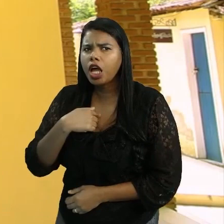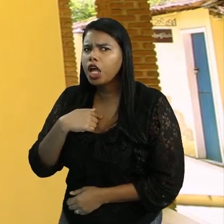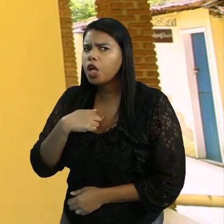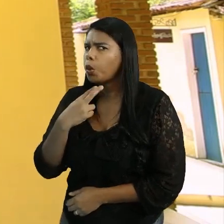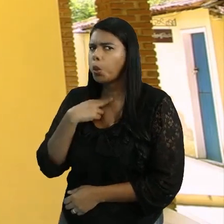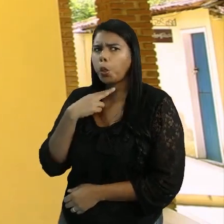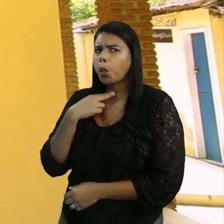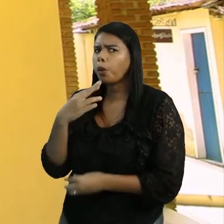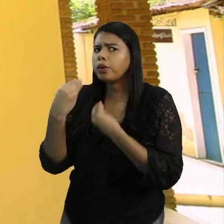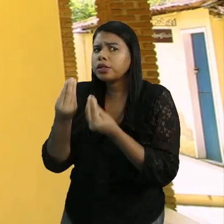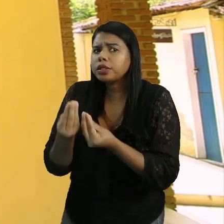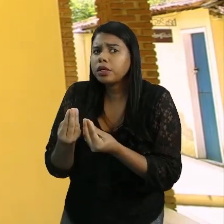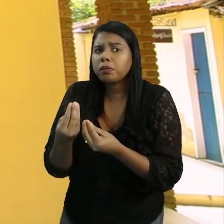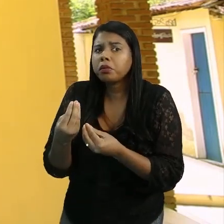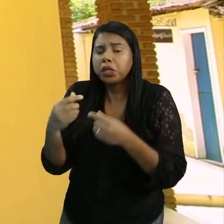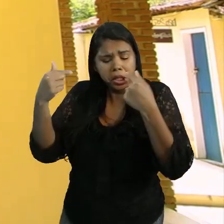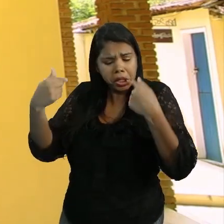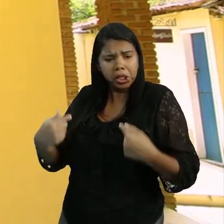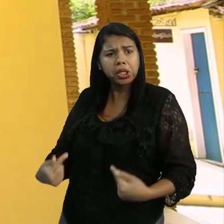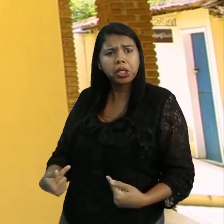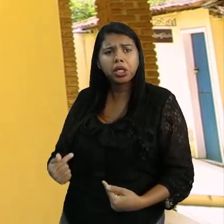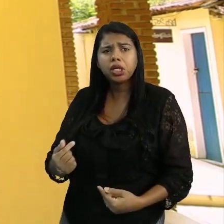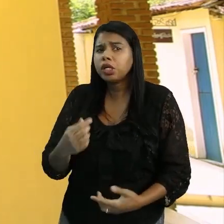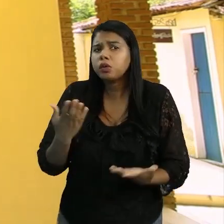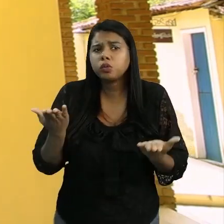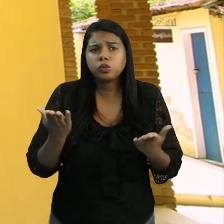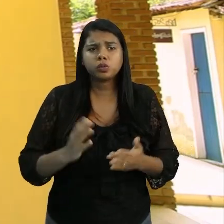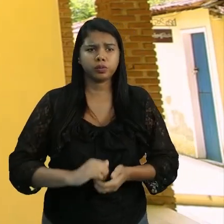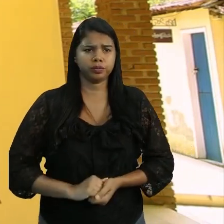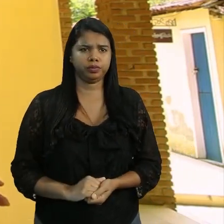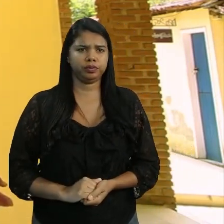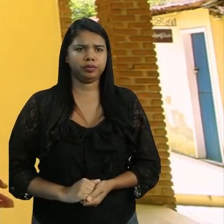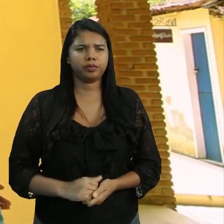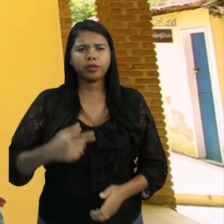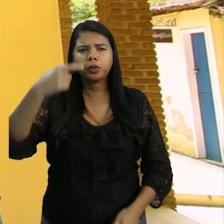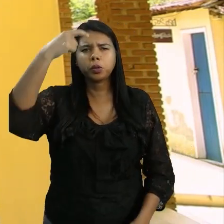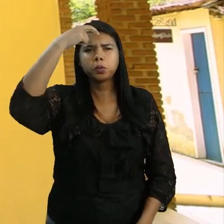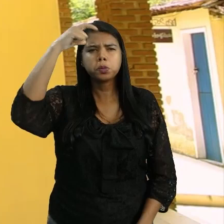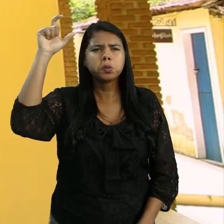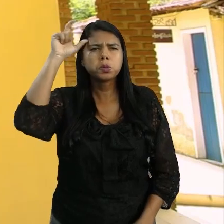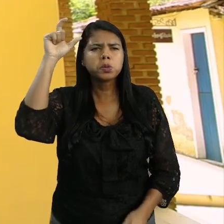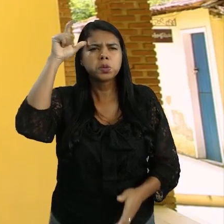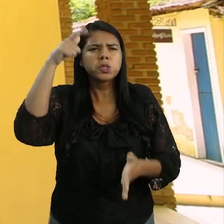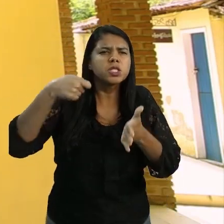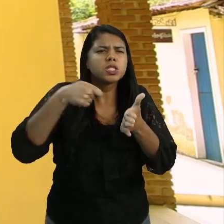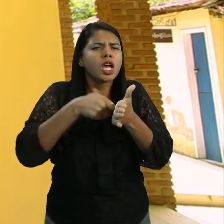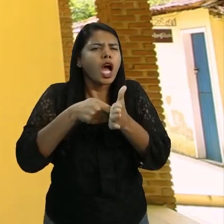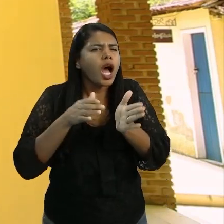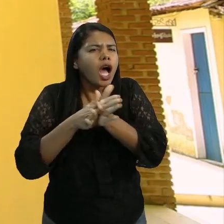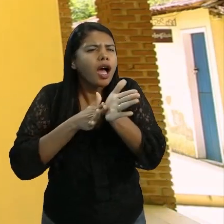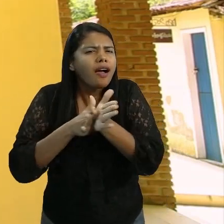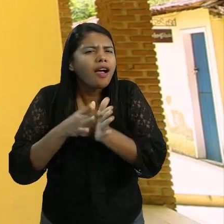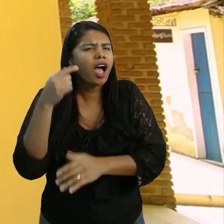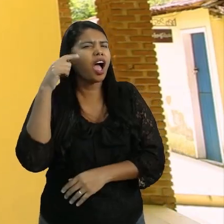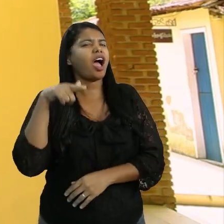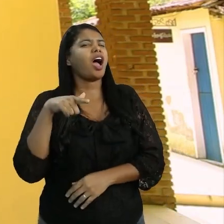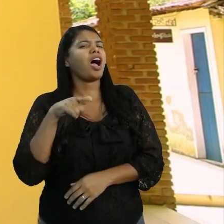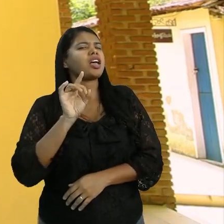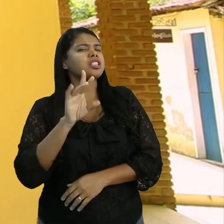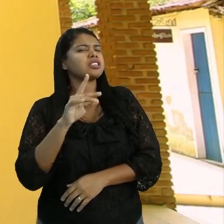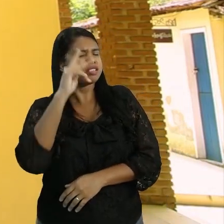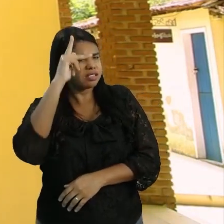Nesse processo apareceu um semideus chamado Brahma. Quando Brahma apareceu e falou para ele, o que você deseja com tanta